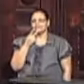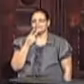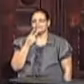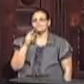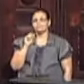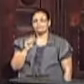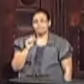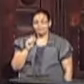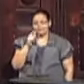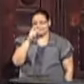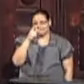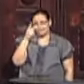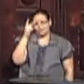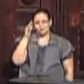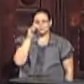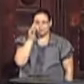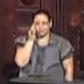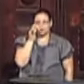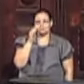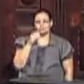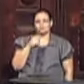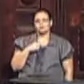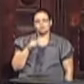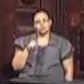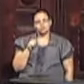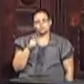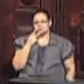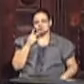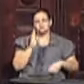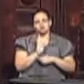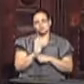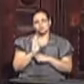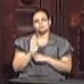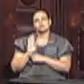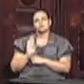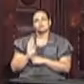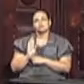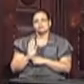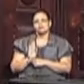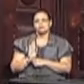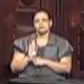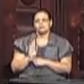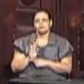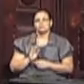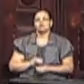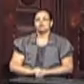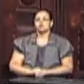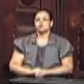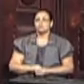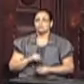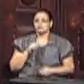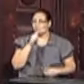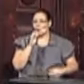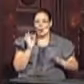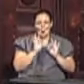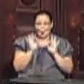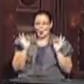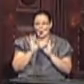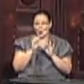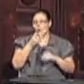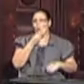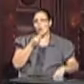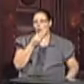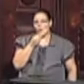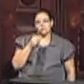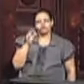verdade, que pessoalmente se declarou solidária a Clarissa Garotinho. Nenhum